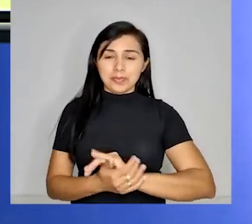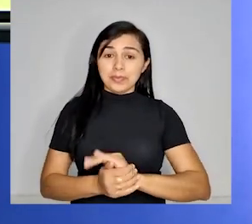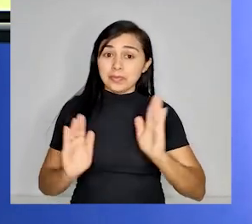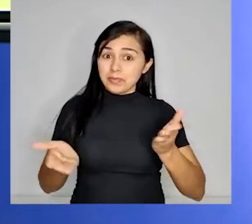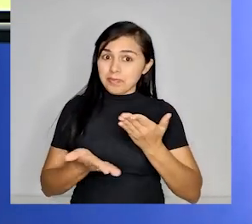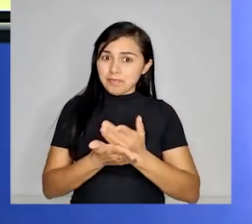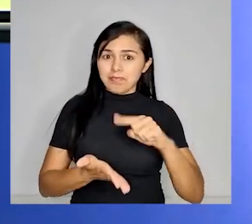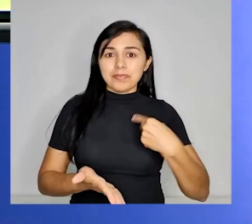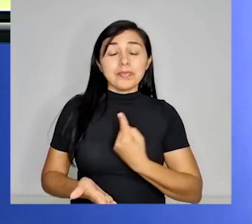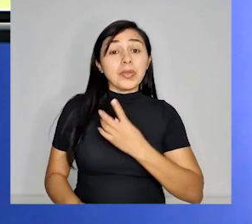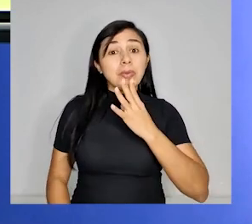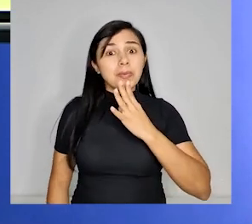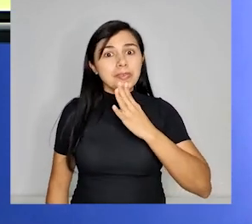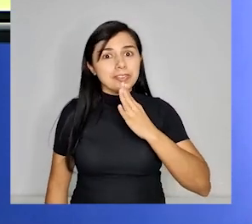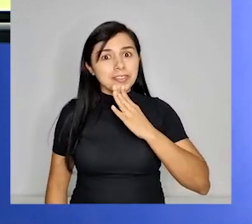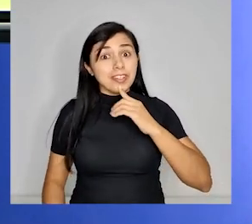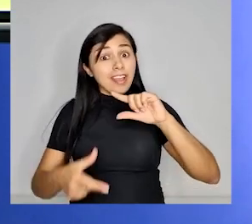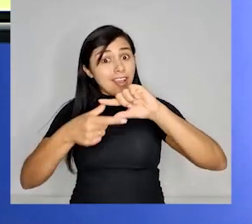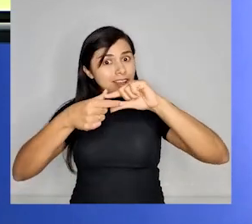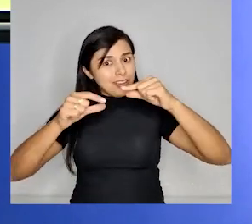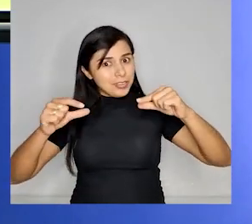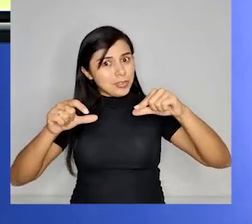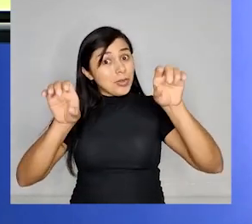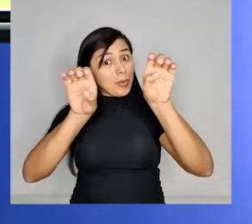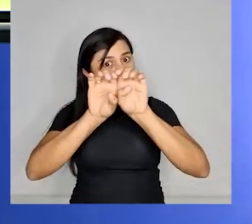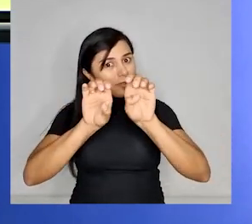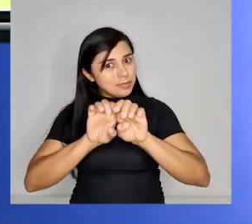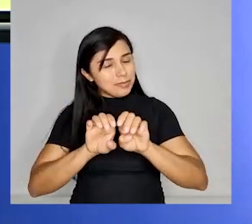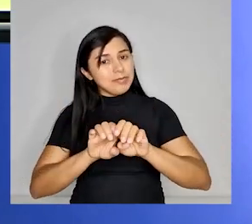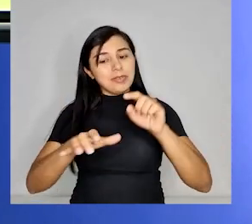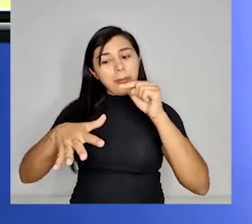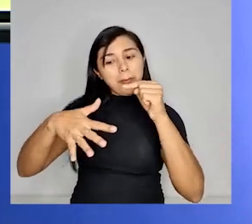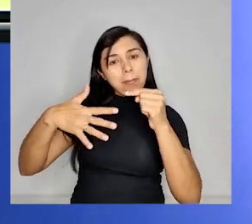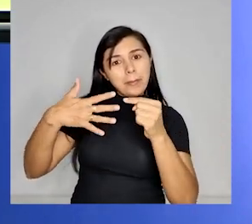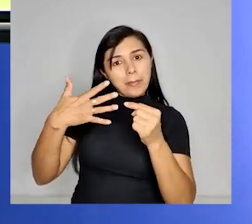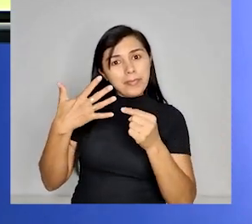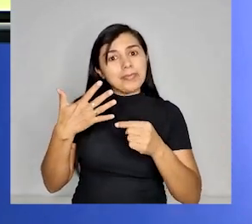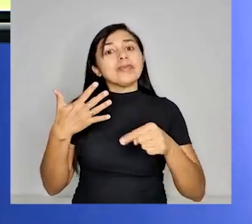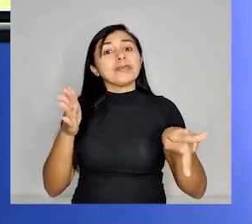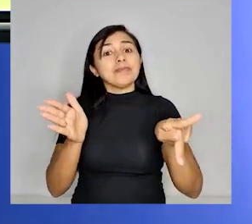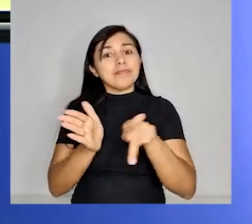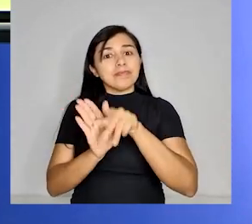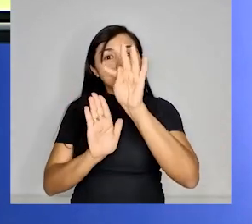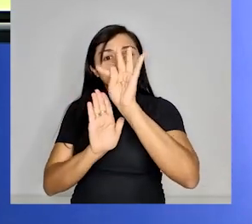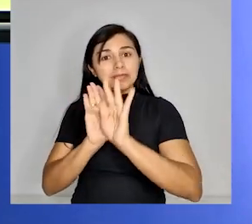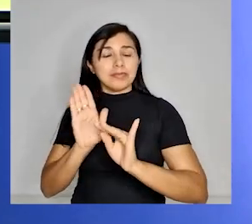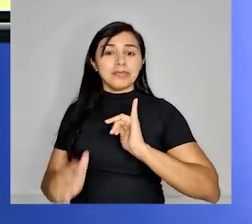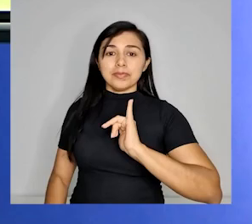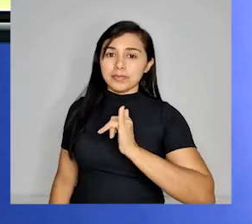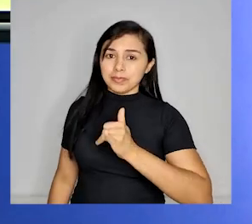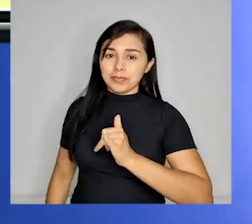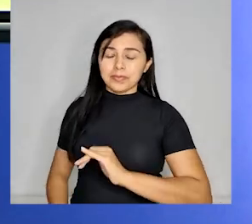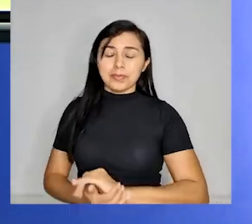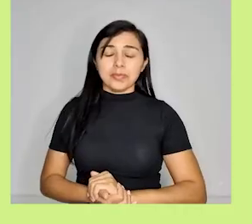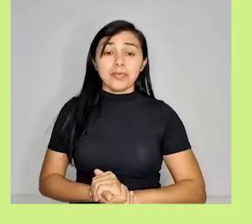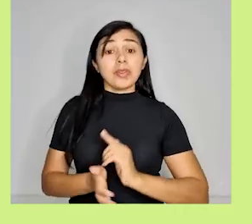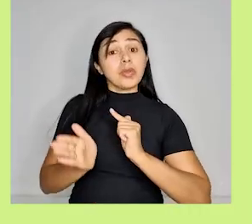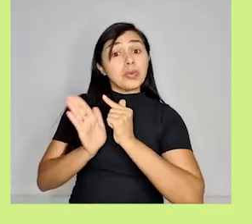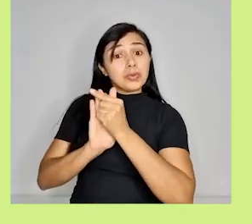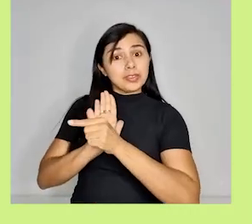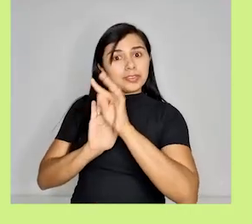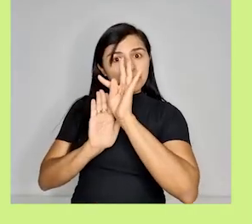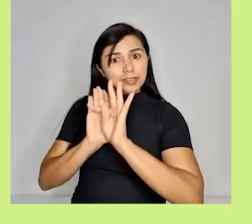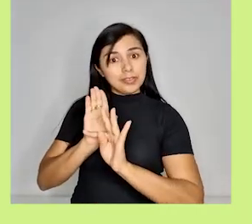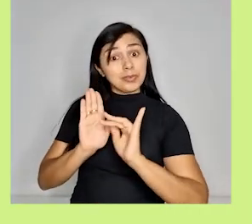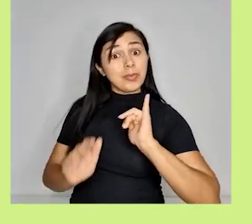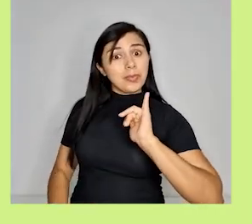aula, vamos conhecer a estrutura e os elementos da narrativa. O texto narrativo é aquele em que são